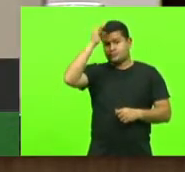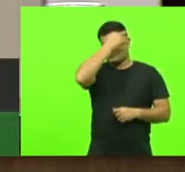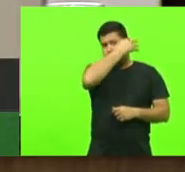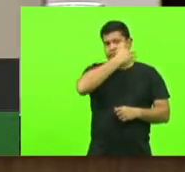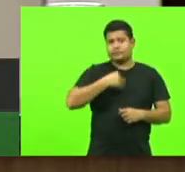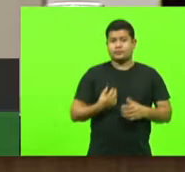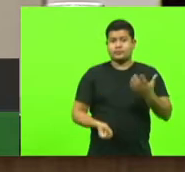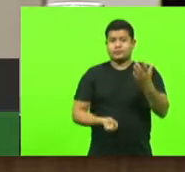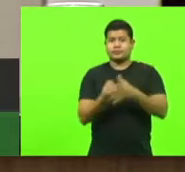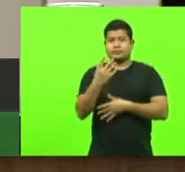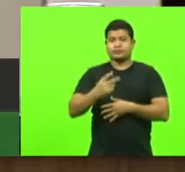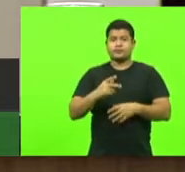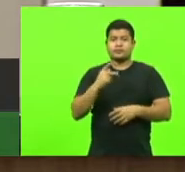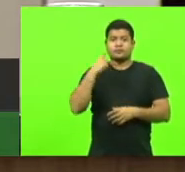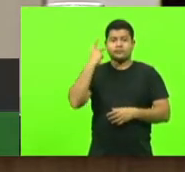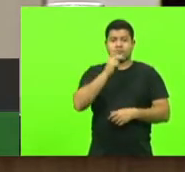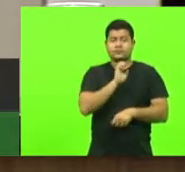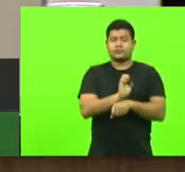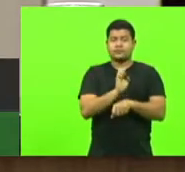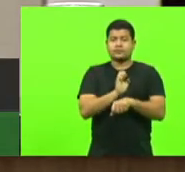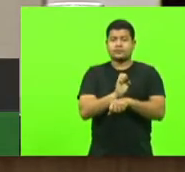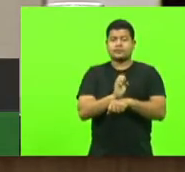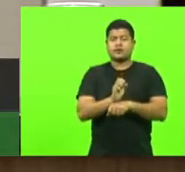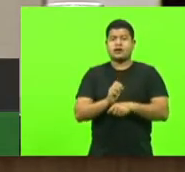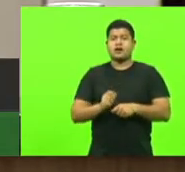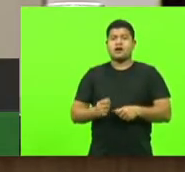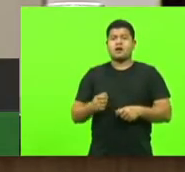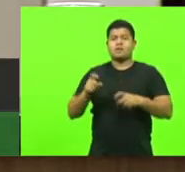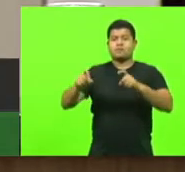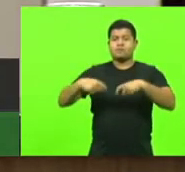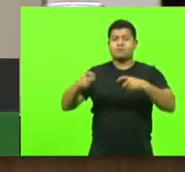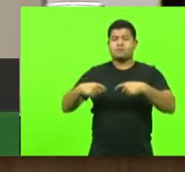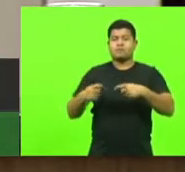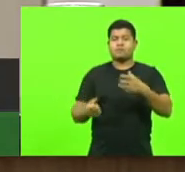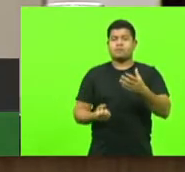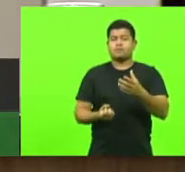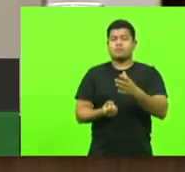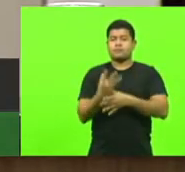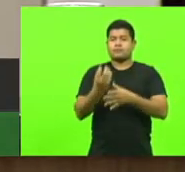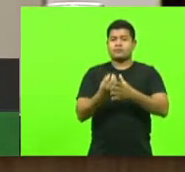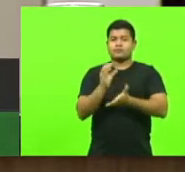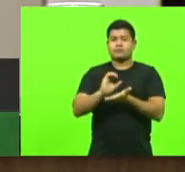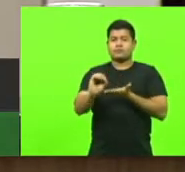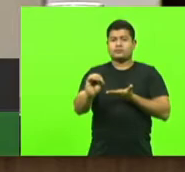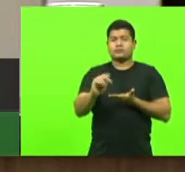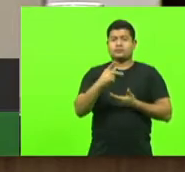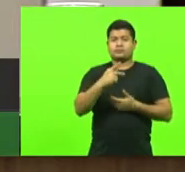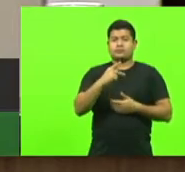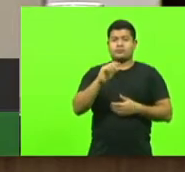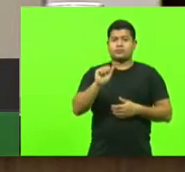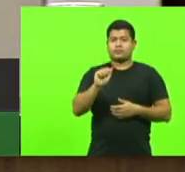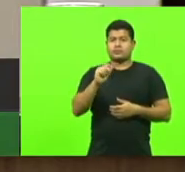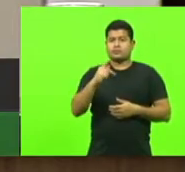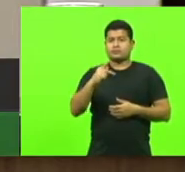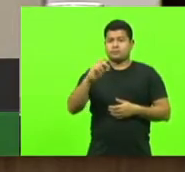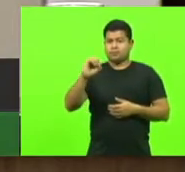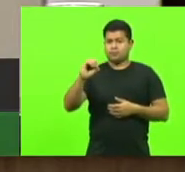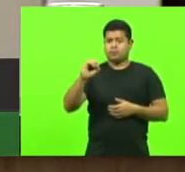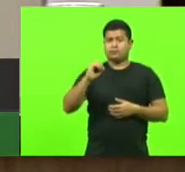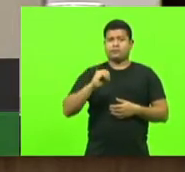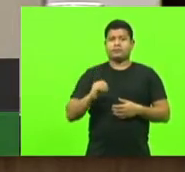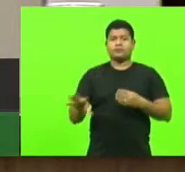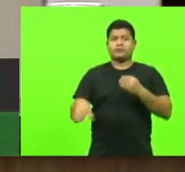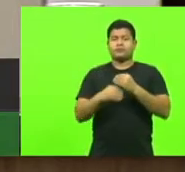Política Estadual de Agroecologia e Produção Orgânica, PAPO, com emenda substitutiva global e pareceres favoráveis